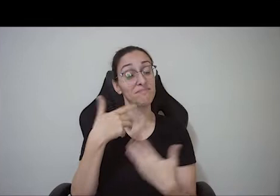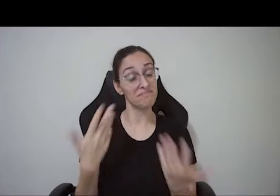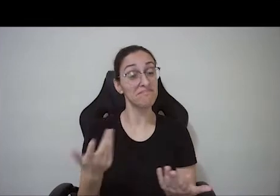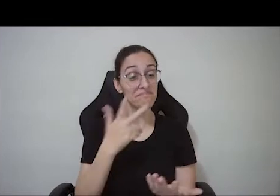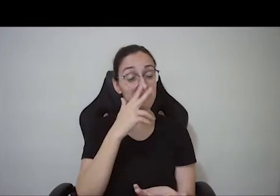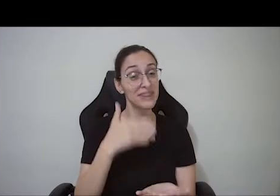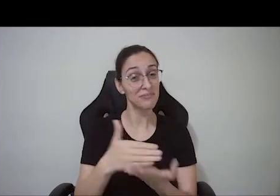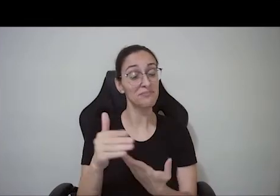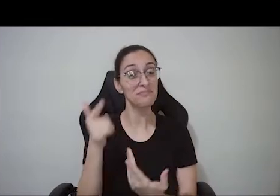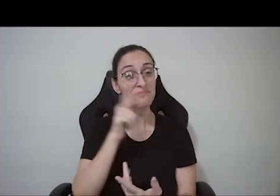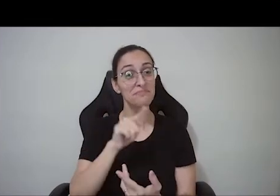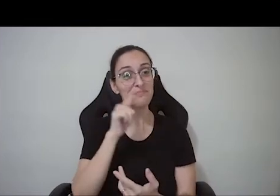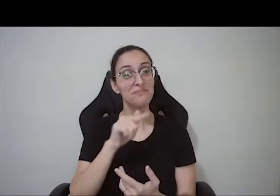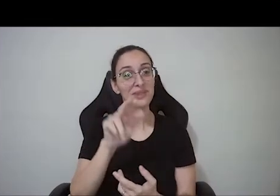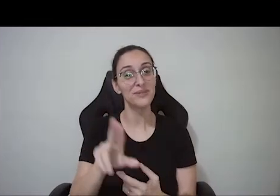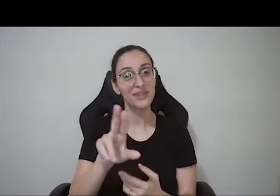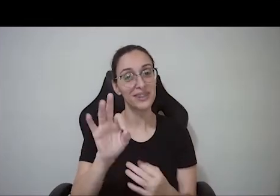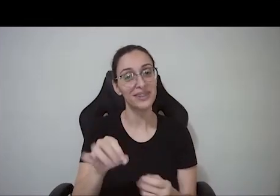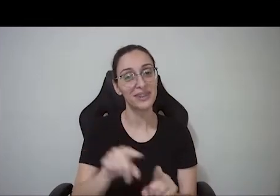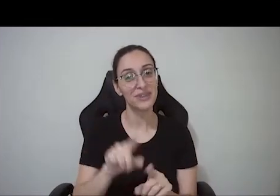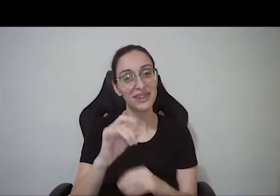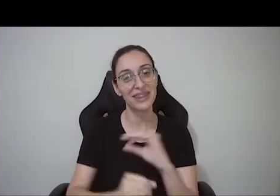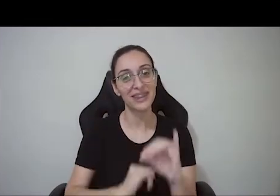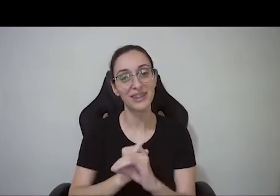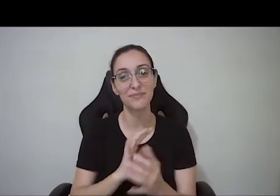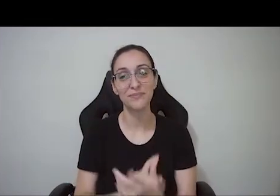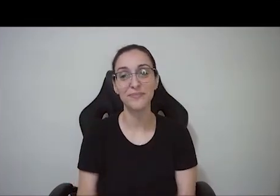princípio ele está conseguindo utilizar também a internet.